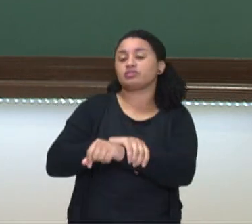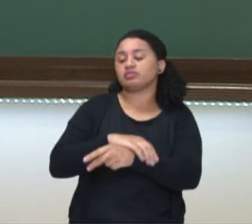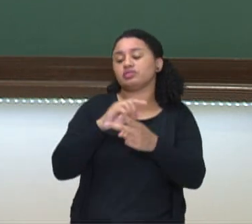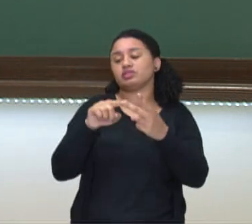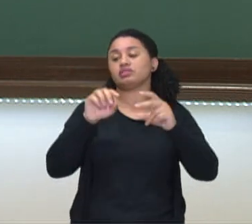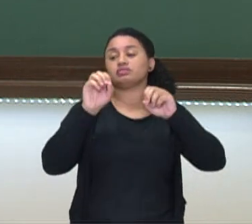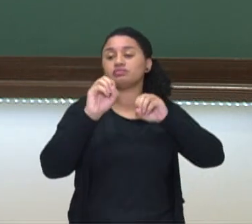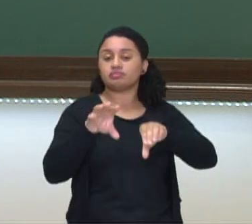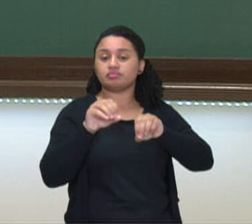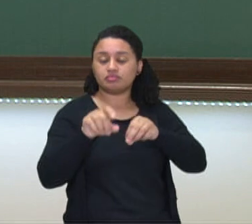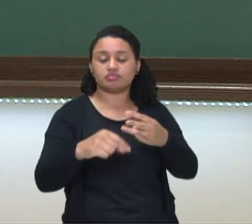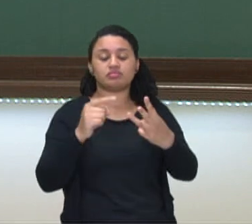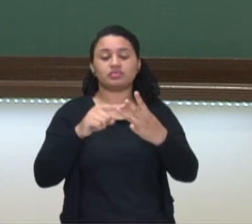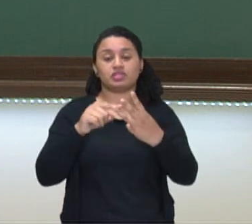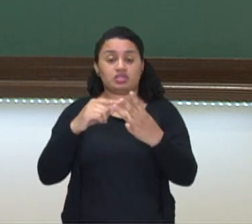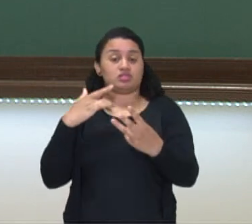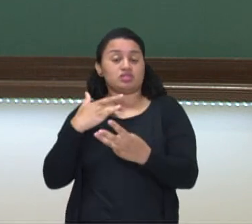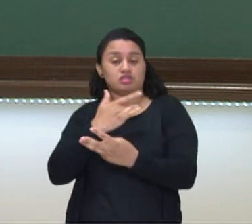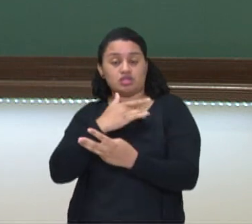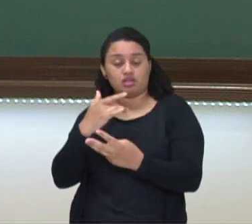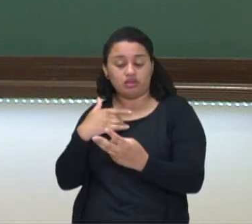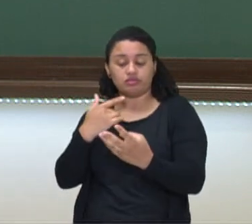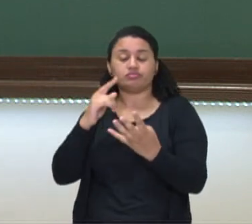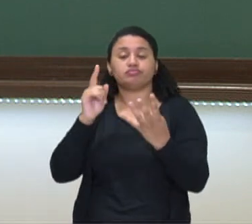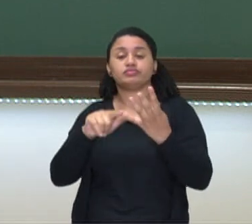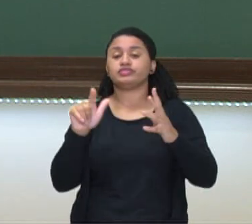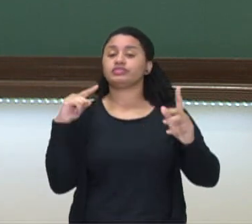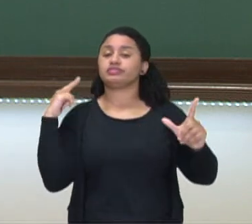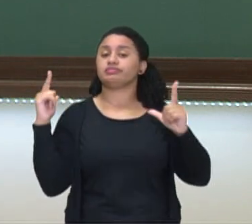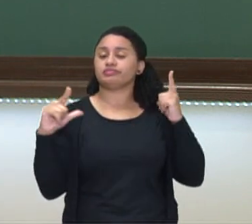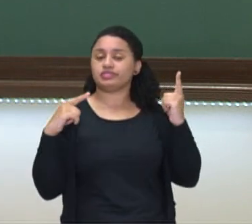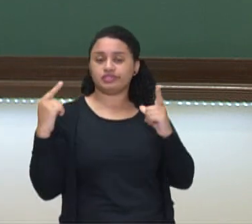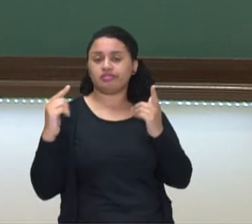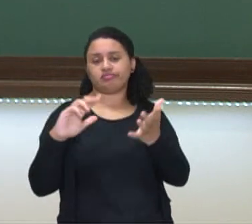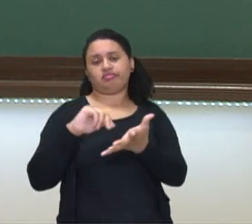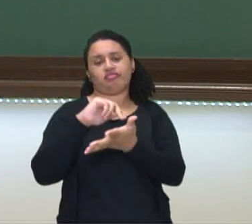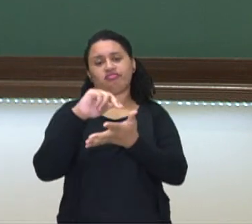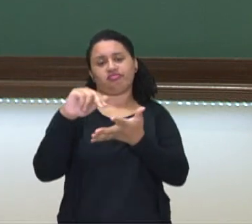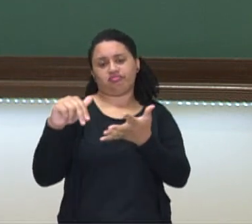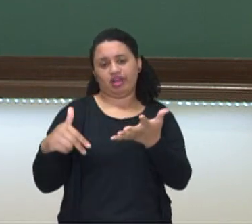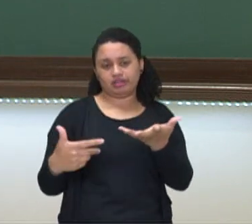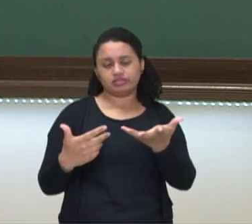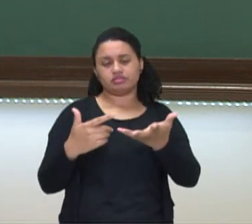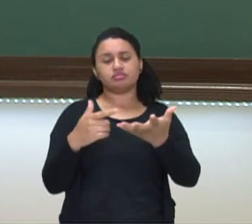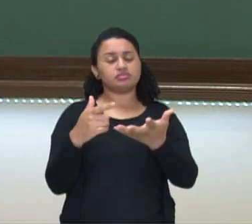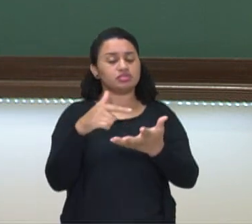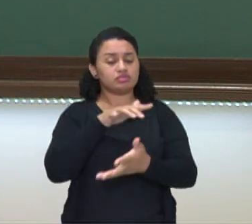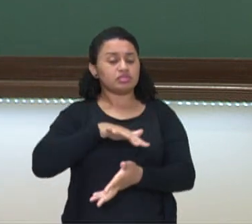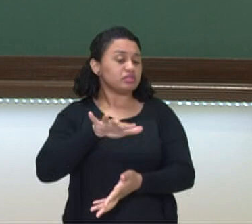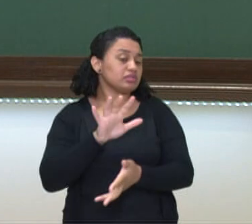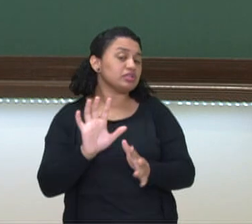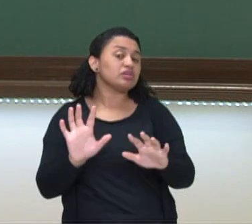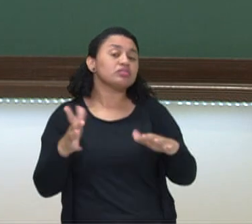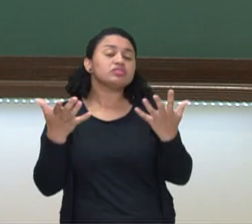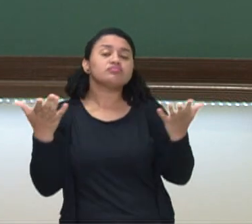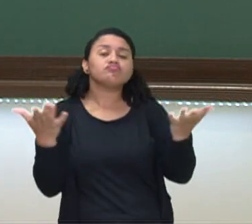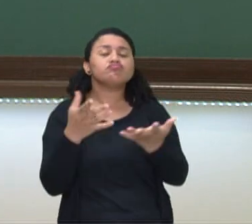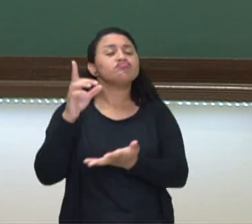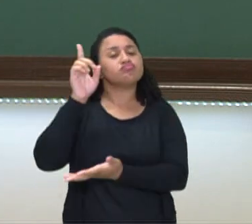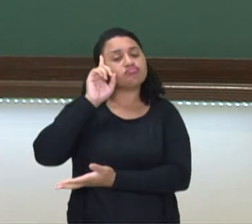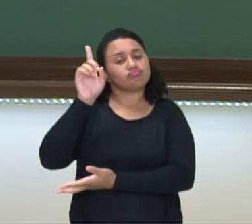educação, saúde, lazer, entretenimento, temas ligados aos acontecimentos do